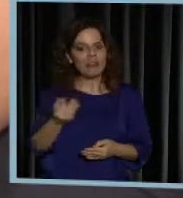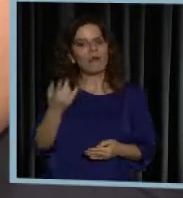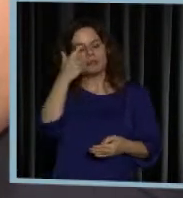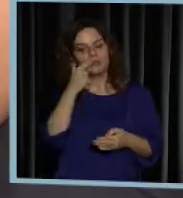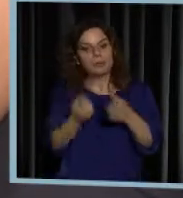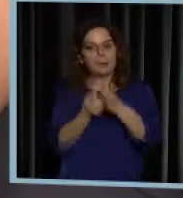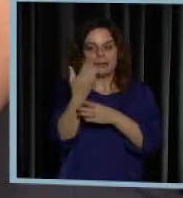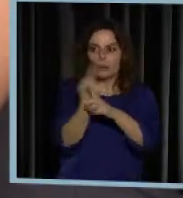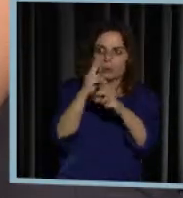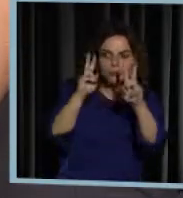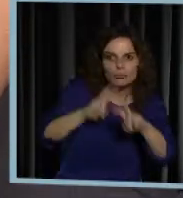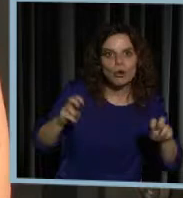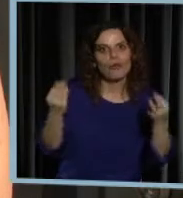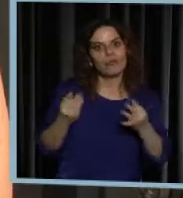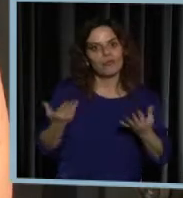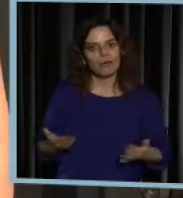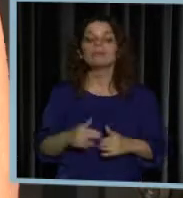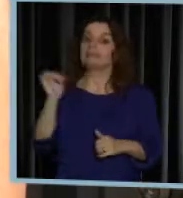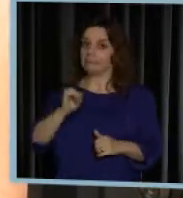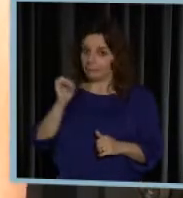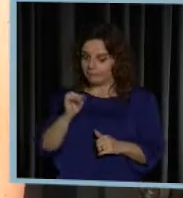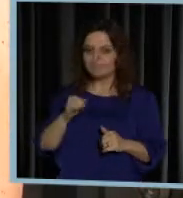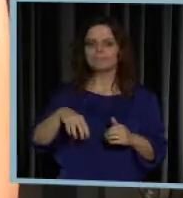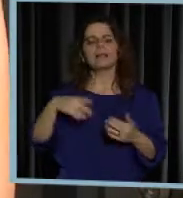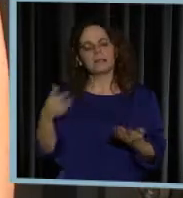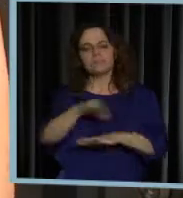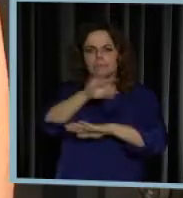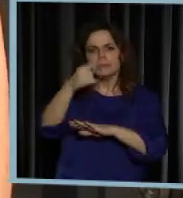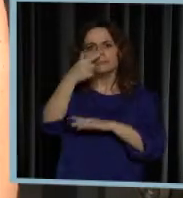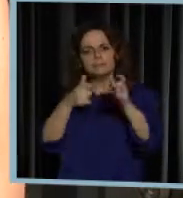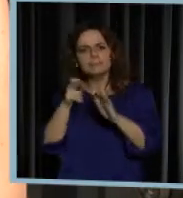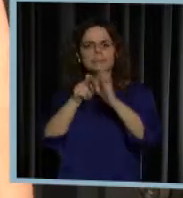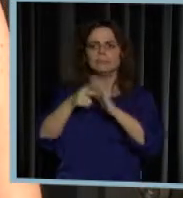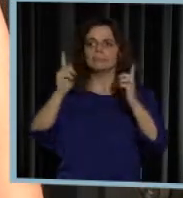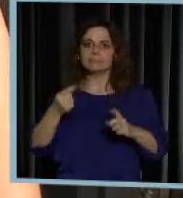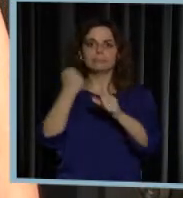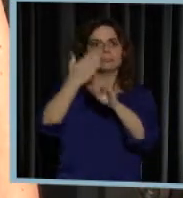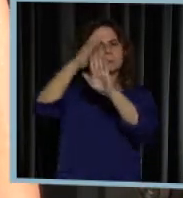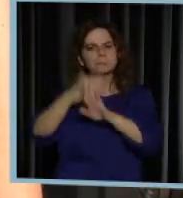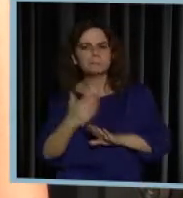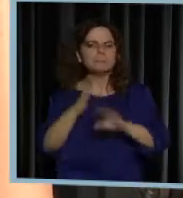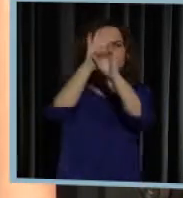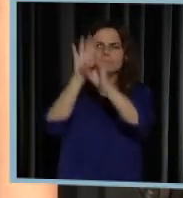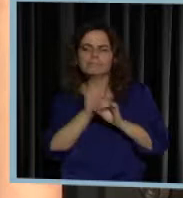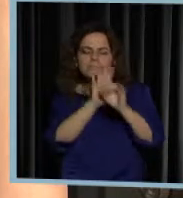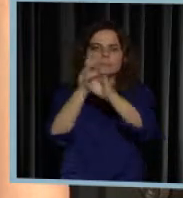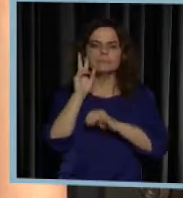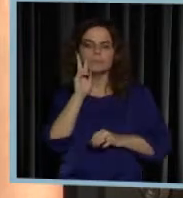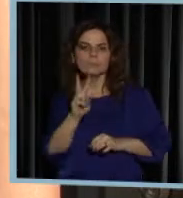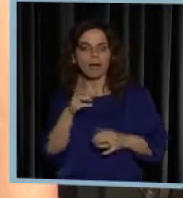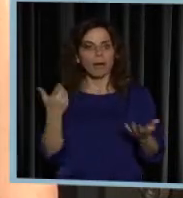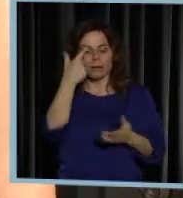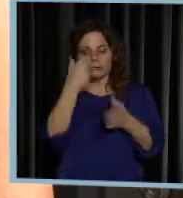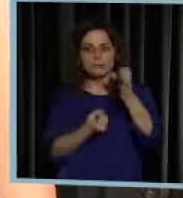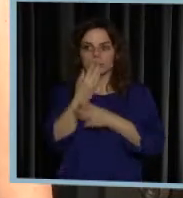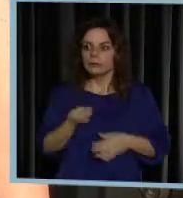recuperação da antiga igreja? Sim. Quando os arquitetos entraram para esta obra, no fundo foram-se confrontando com uma série